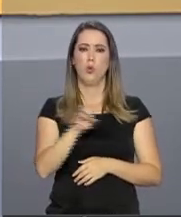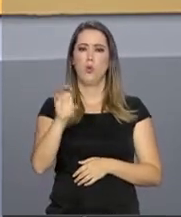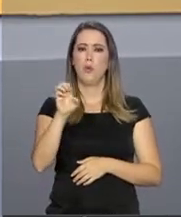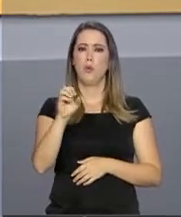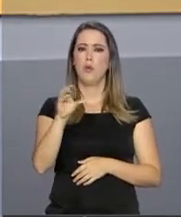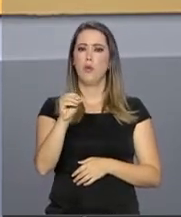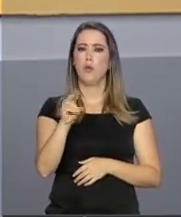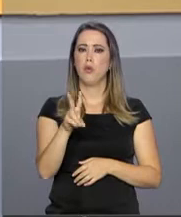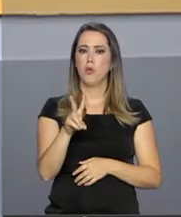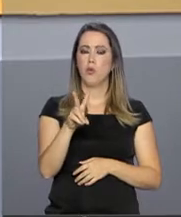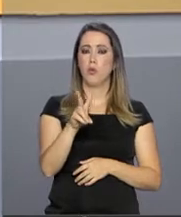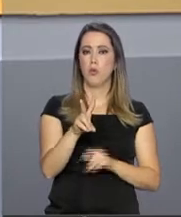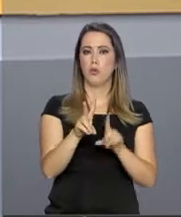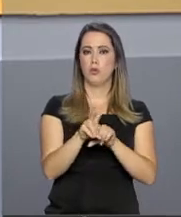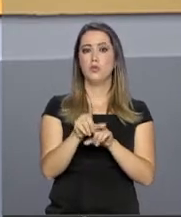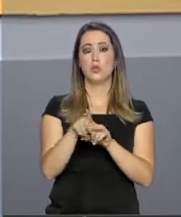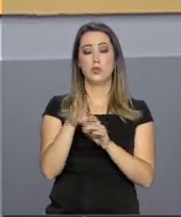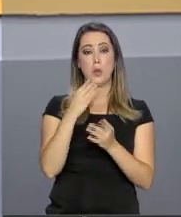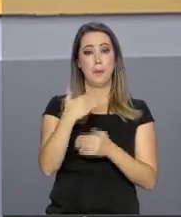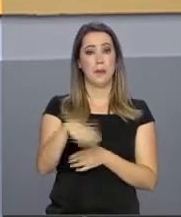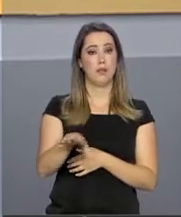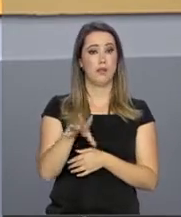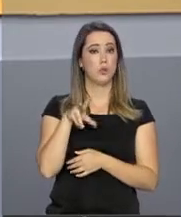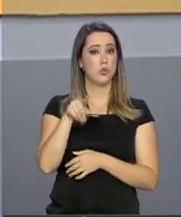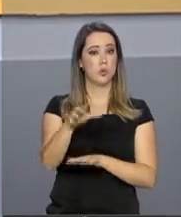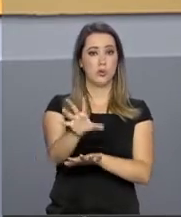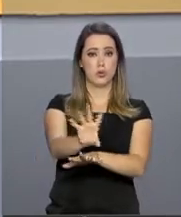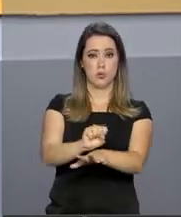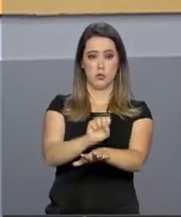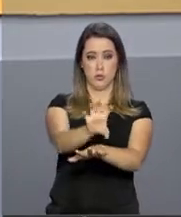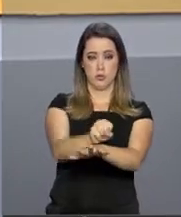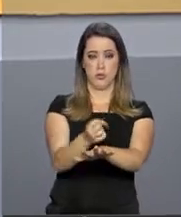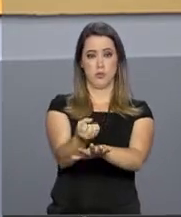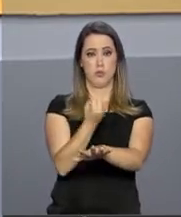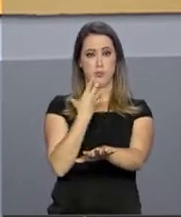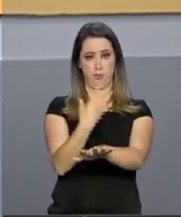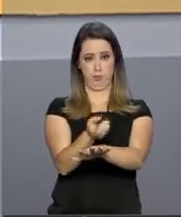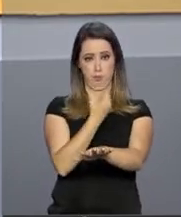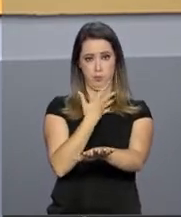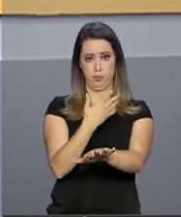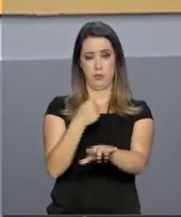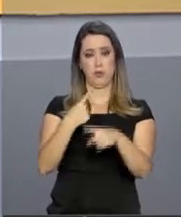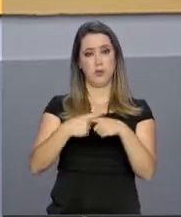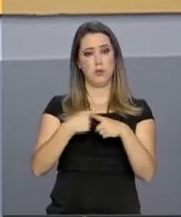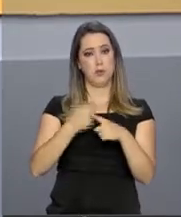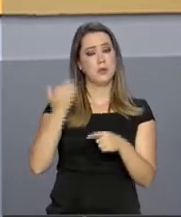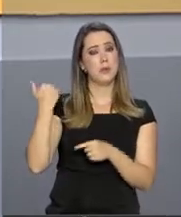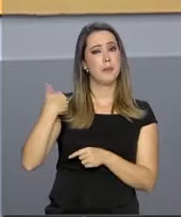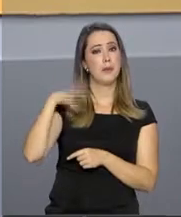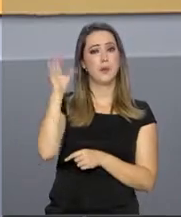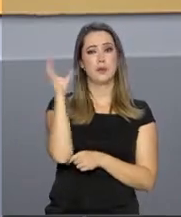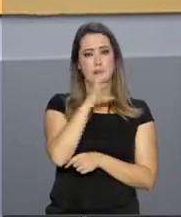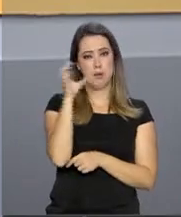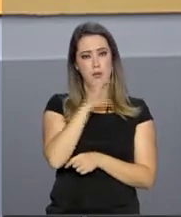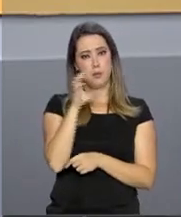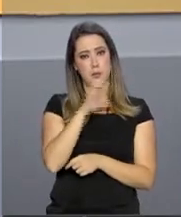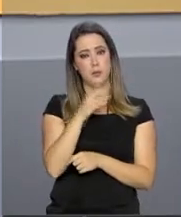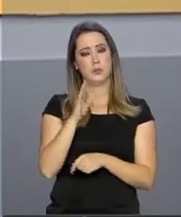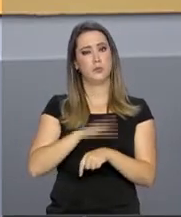metade de todas as ouvidorias federais uma das vantagens do eu ouvi é a maior agilidade no tempo de resposta ao